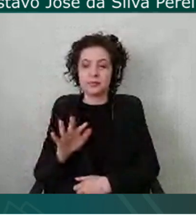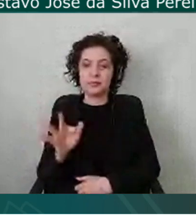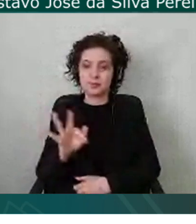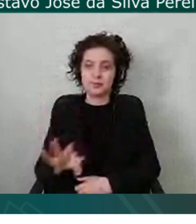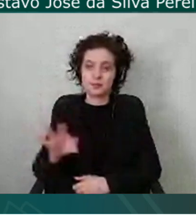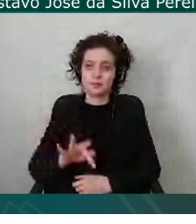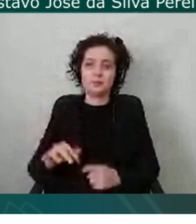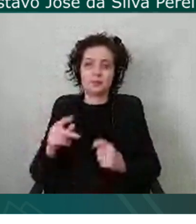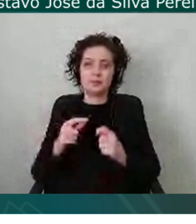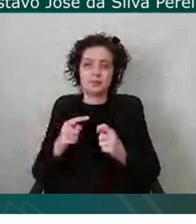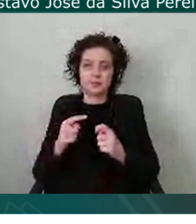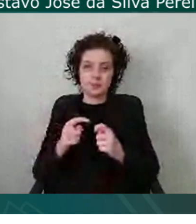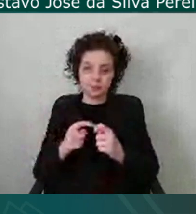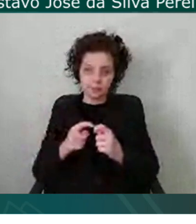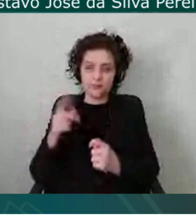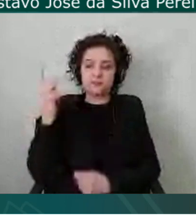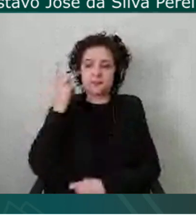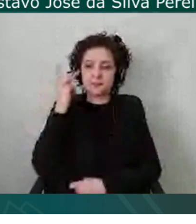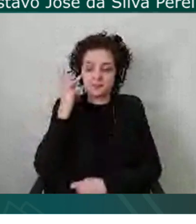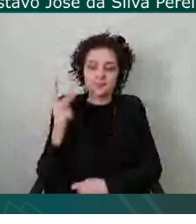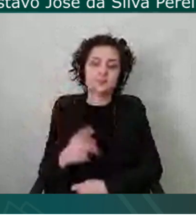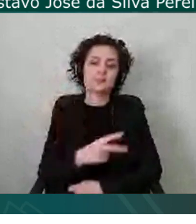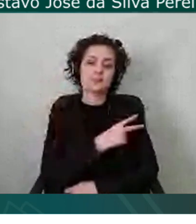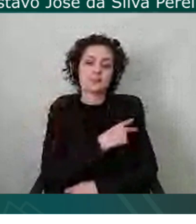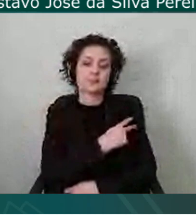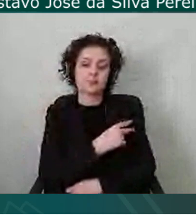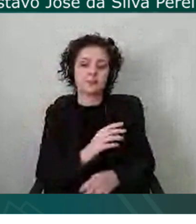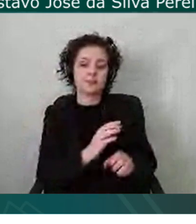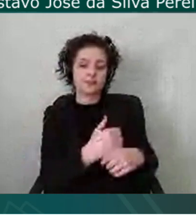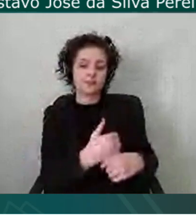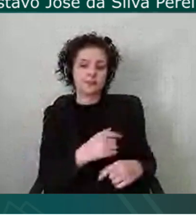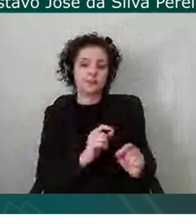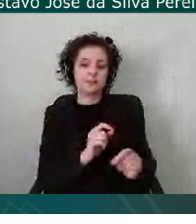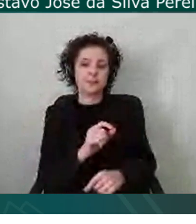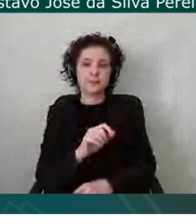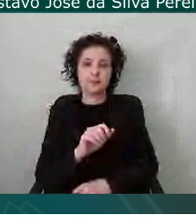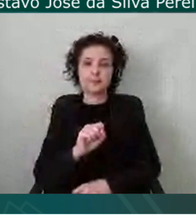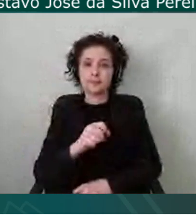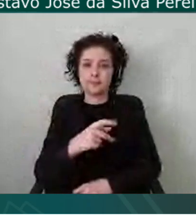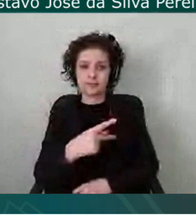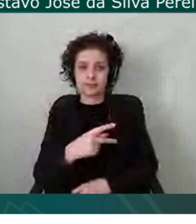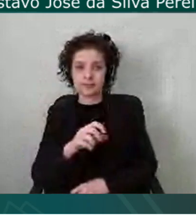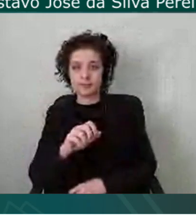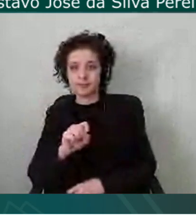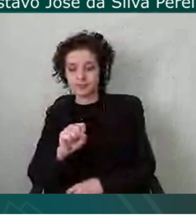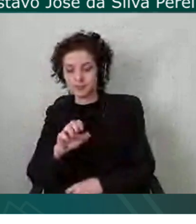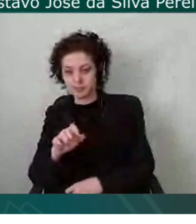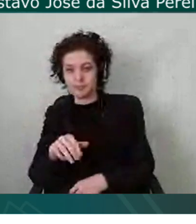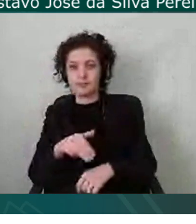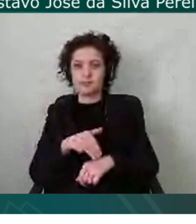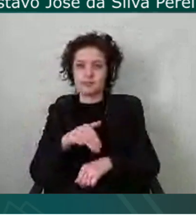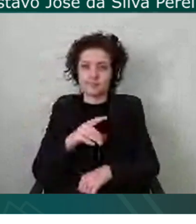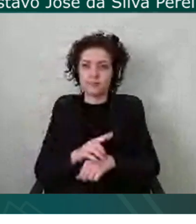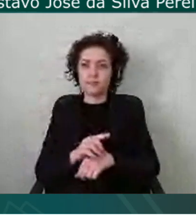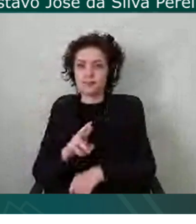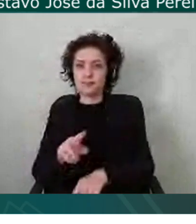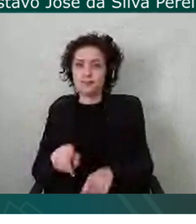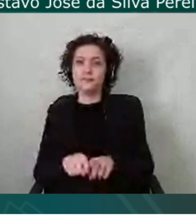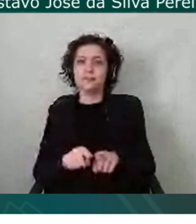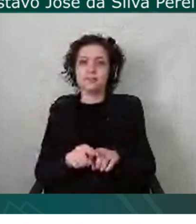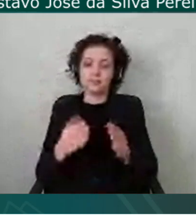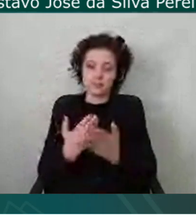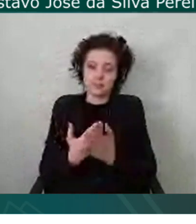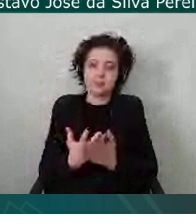Ele é chefe do Laboratório de Pesquisa em Sepsi, fez o mestrado e doutorado também na Escola Paulista de Medicina, com